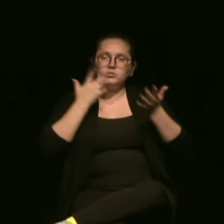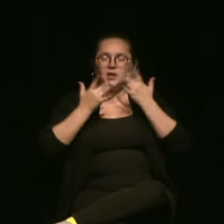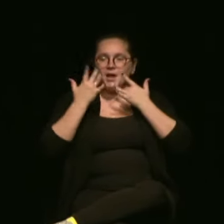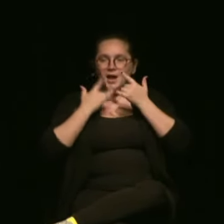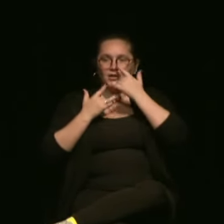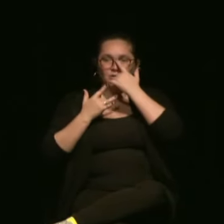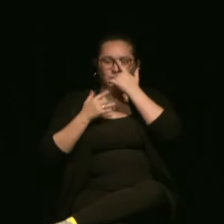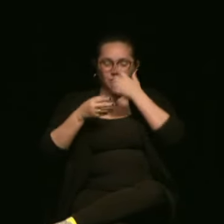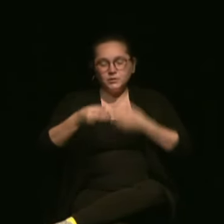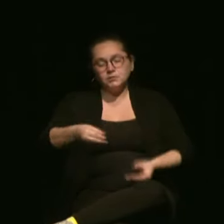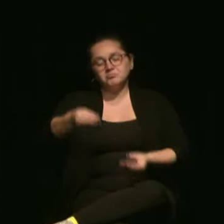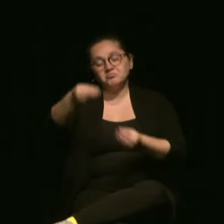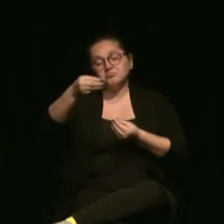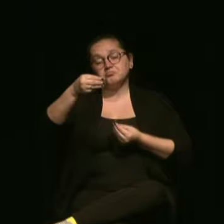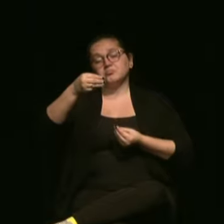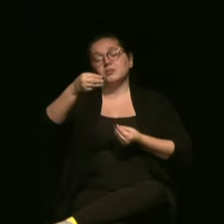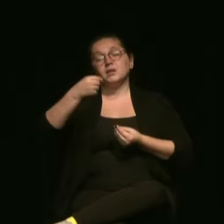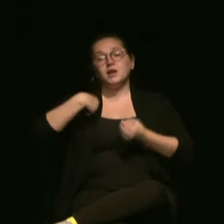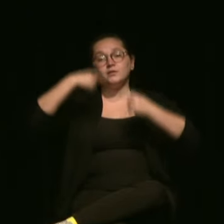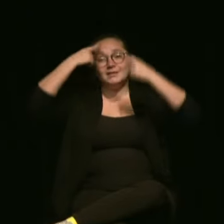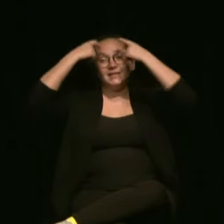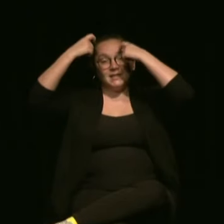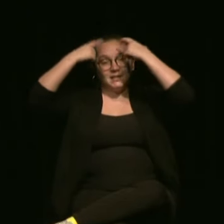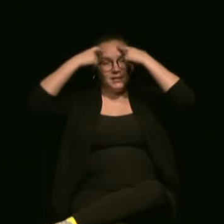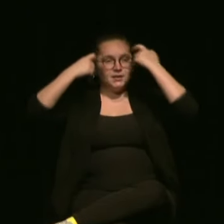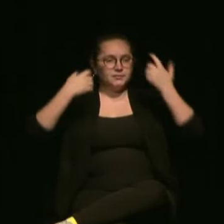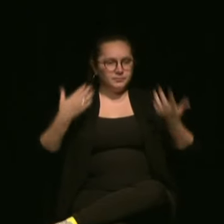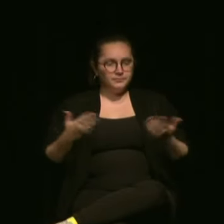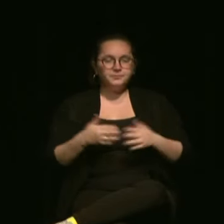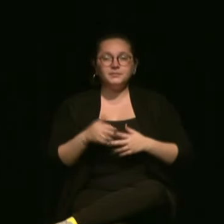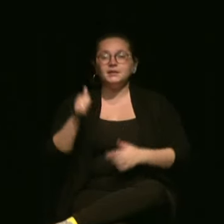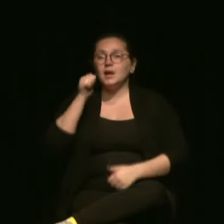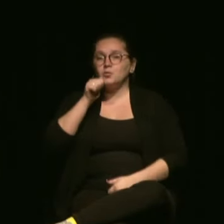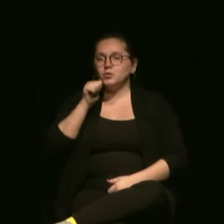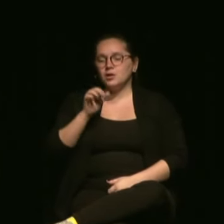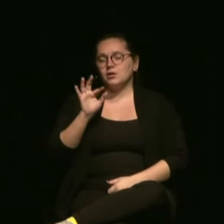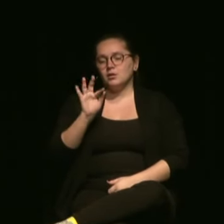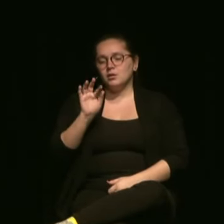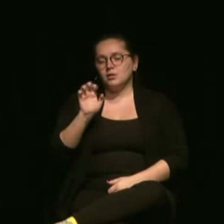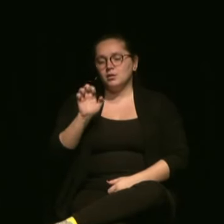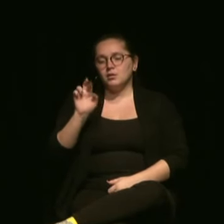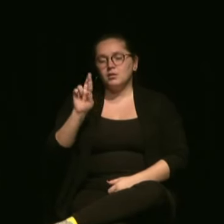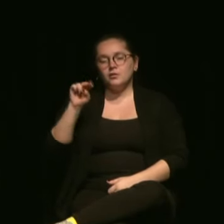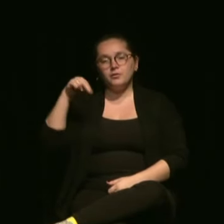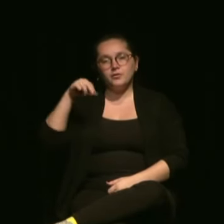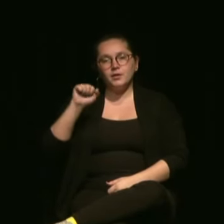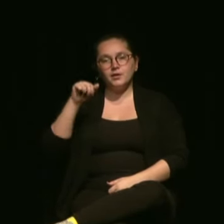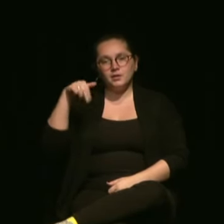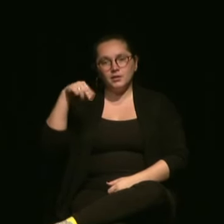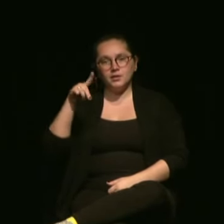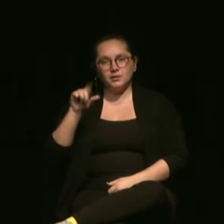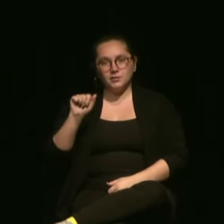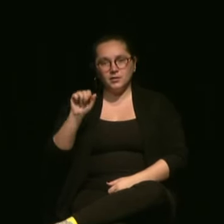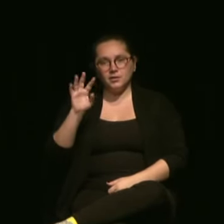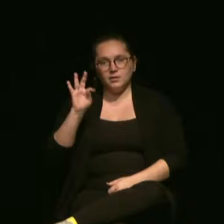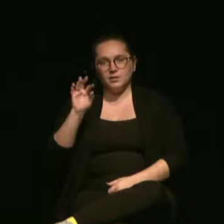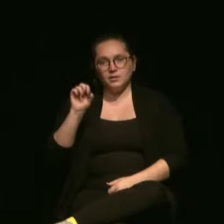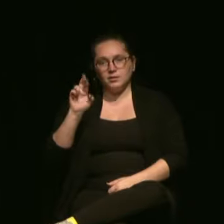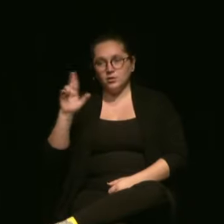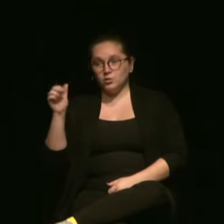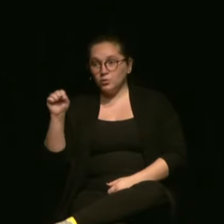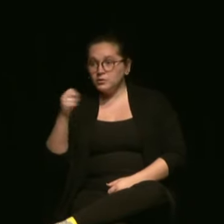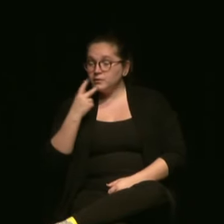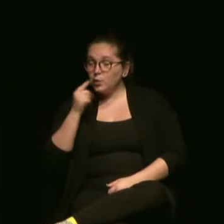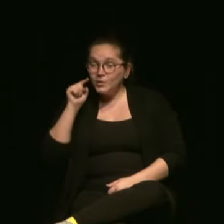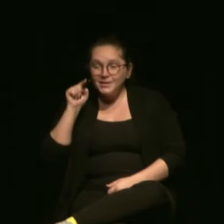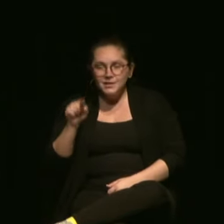você... Né? E aí a Fernanda Torres, no filme, diz uma coisa que é muito bacana, ela diz que é muito mais difícil do que fazer